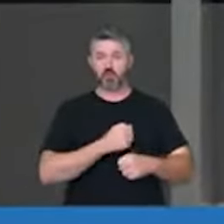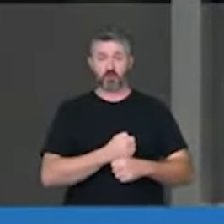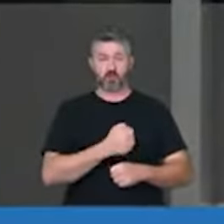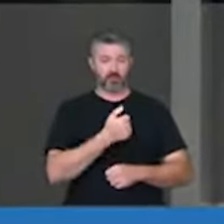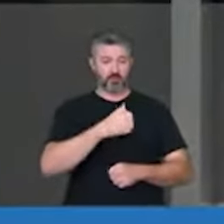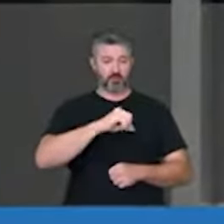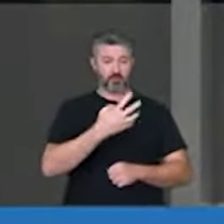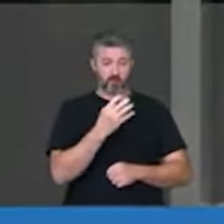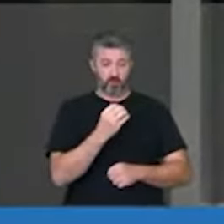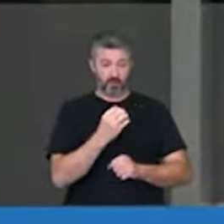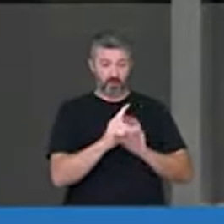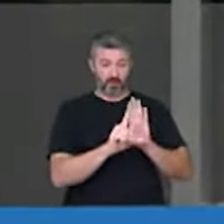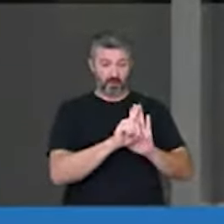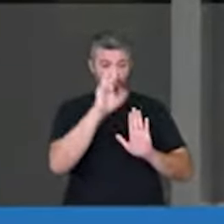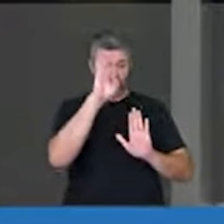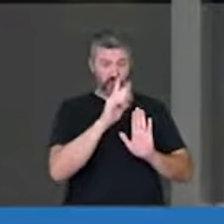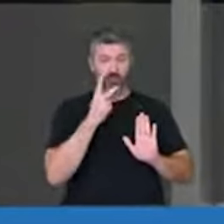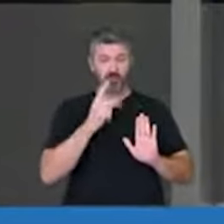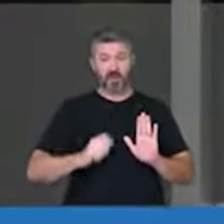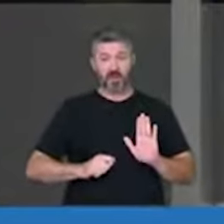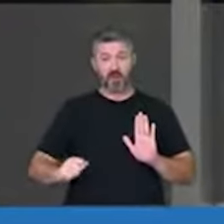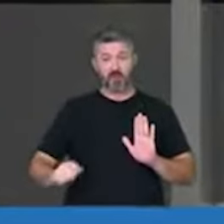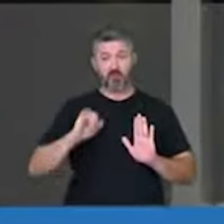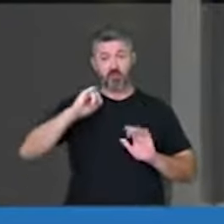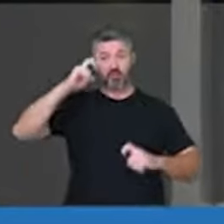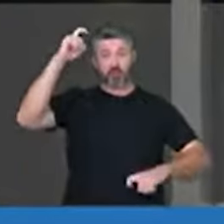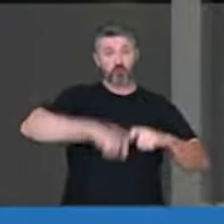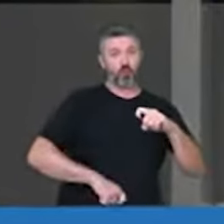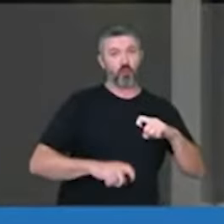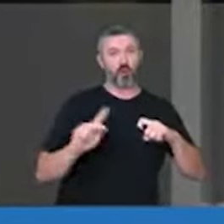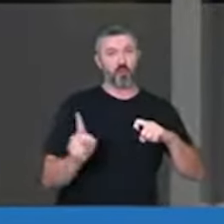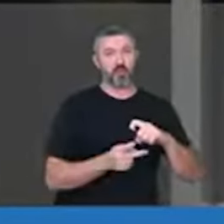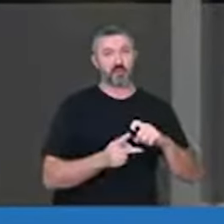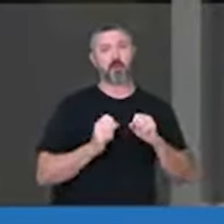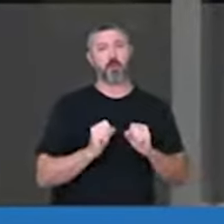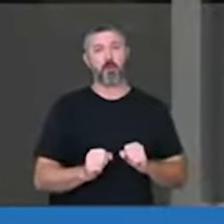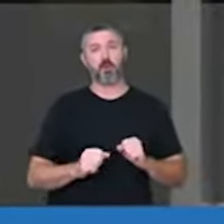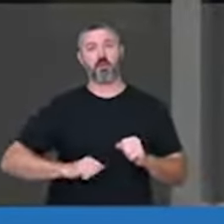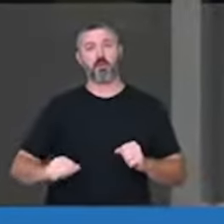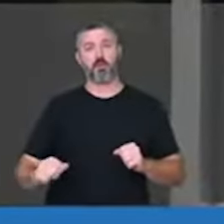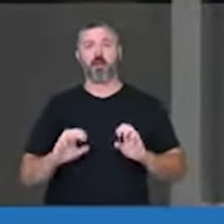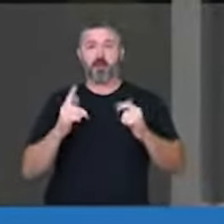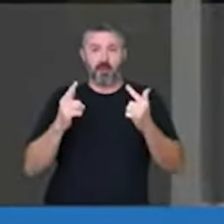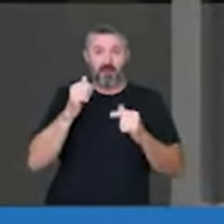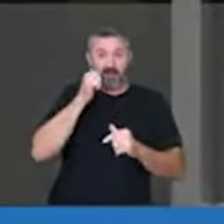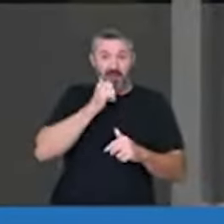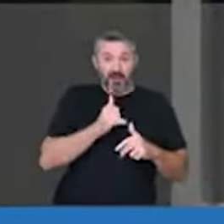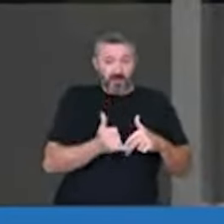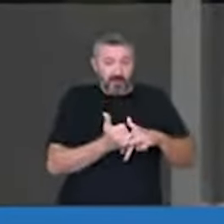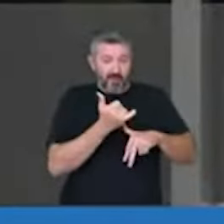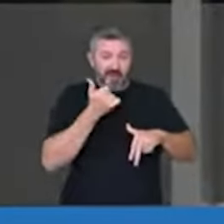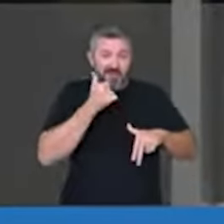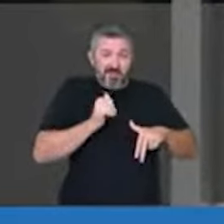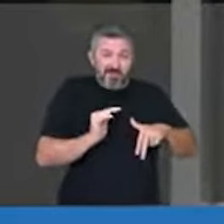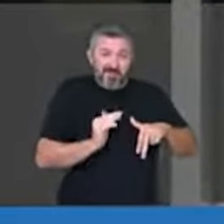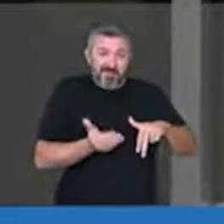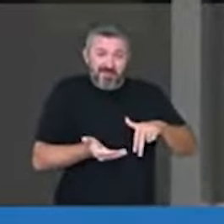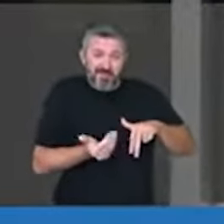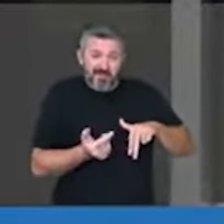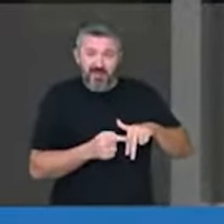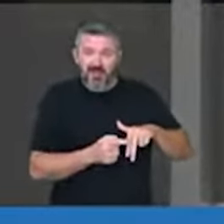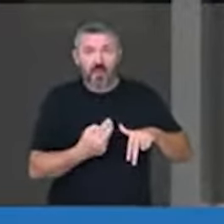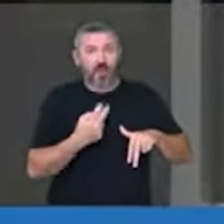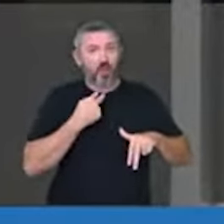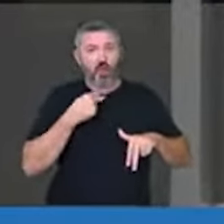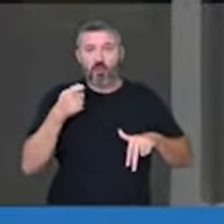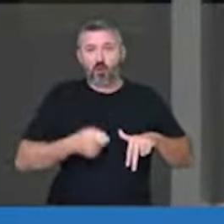lei brasileira permite aborto em caso de estupro. Claro, porque a mulher ou a menina que foi estuprada, ela não deve ser obrigada